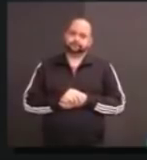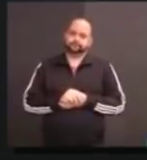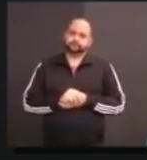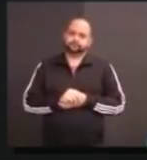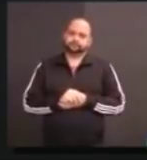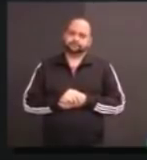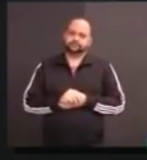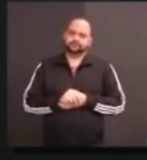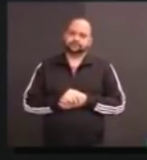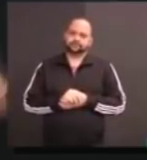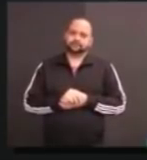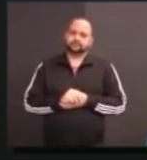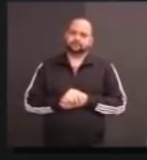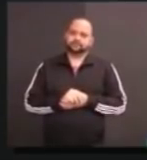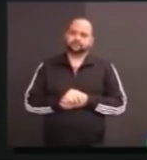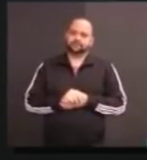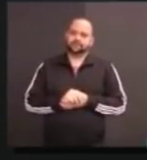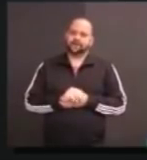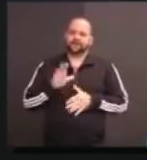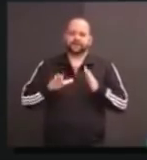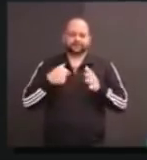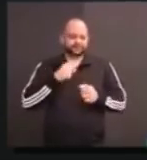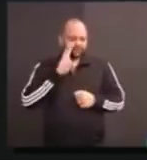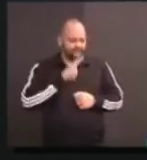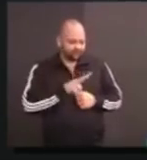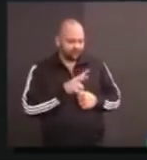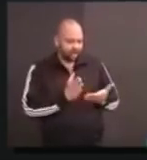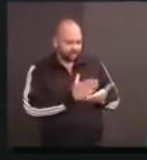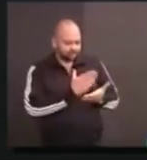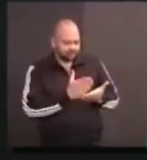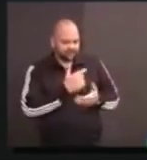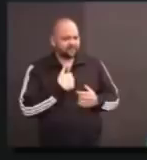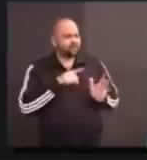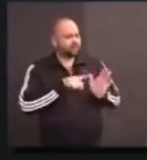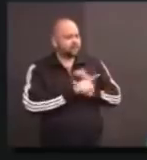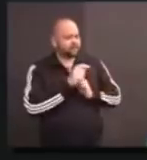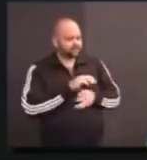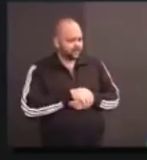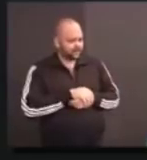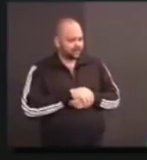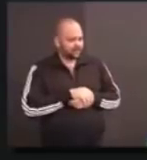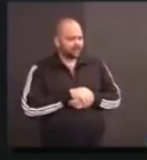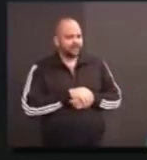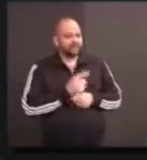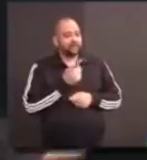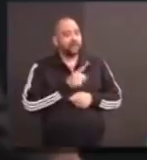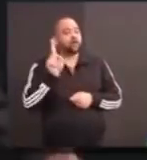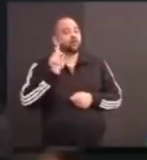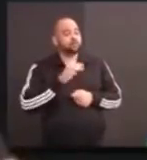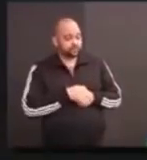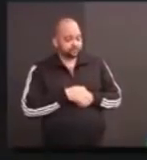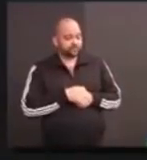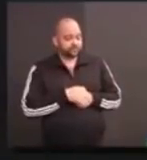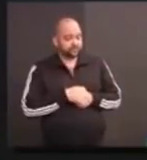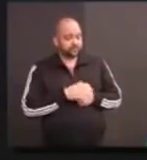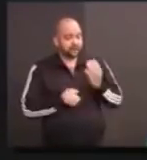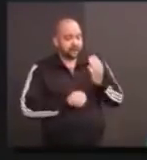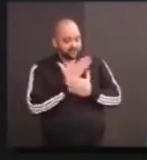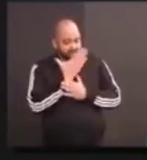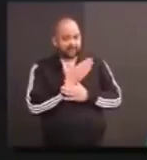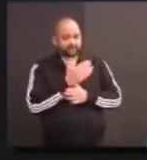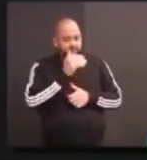Muito provavelmente deve ter chegado lá e deve ter perguntado: qual é o último lançamento sobre mediunidade?